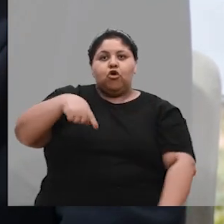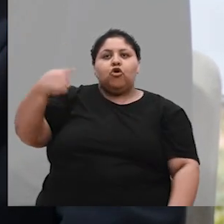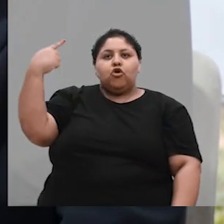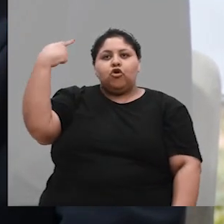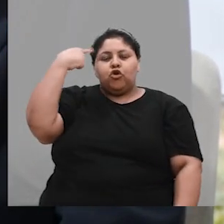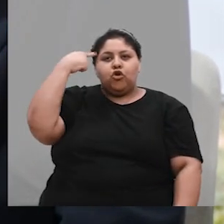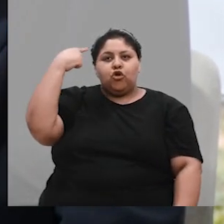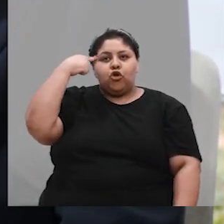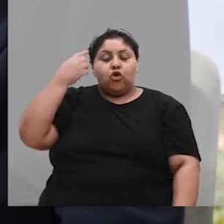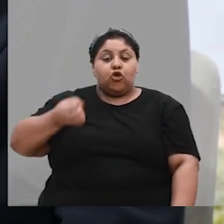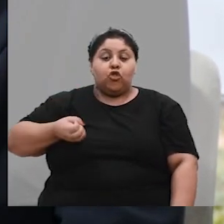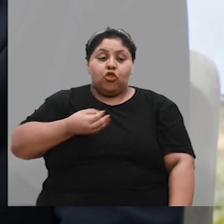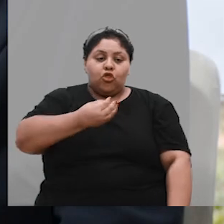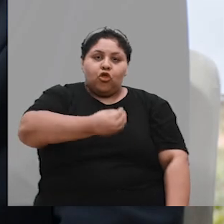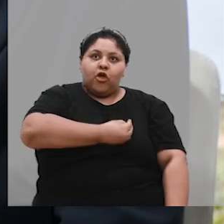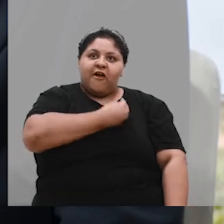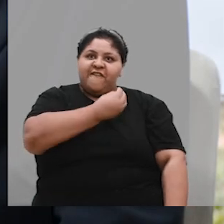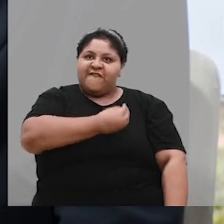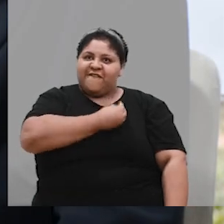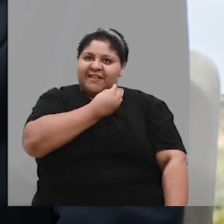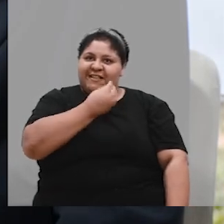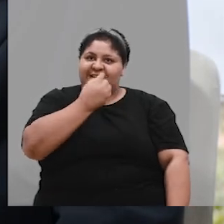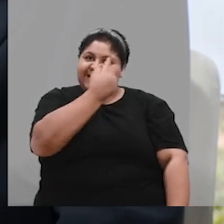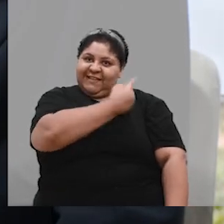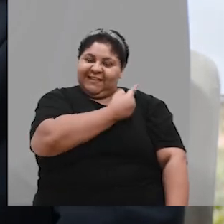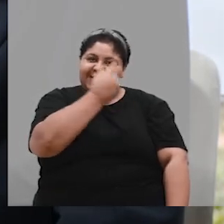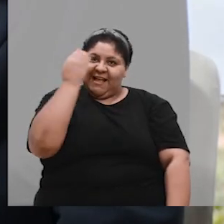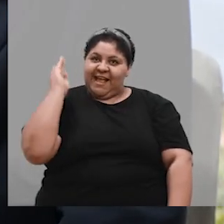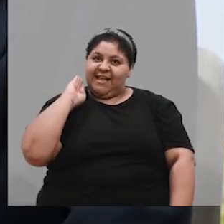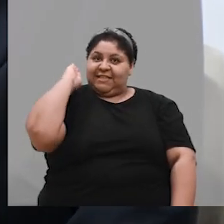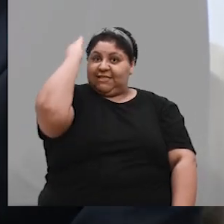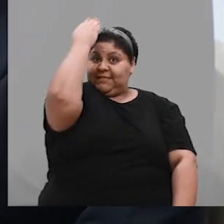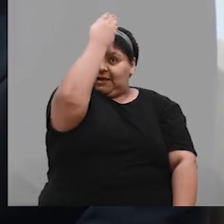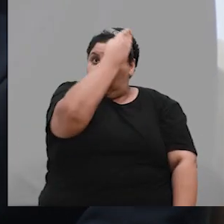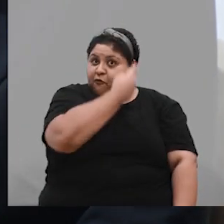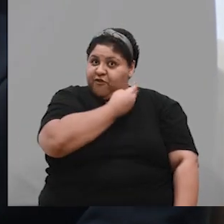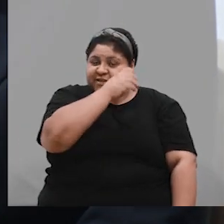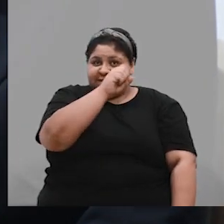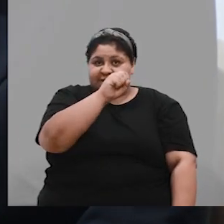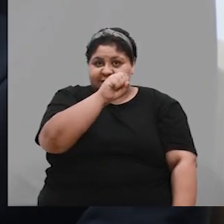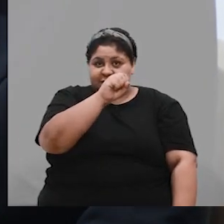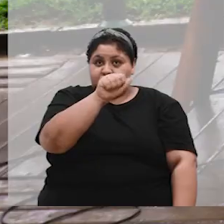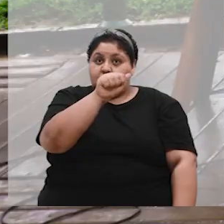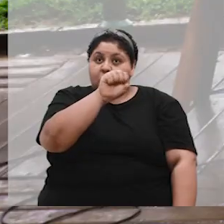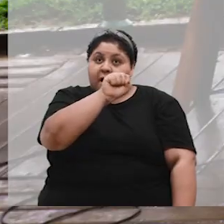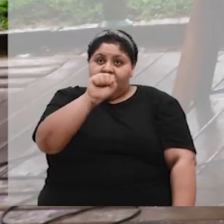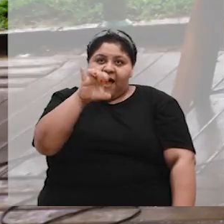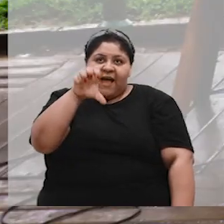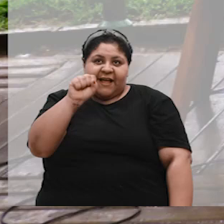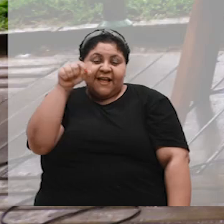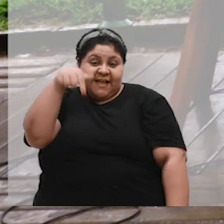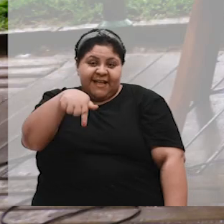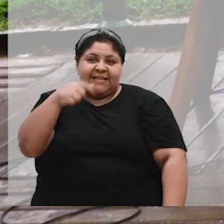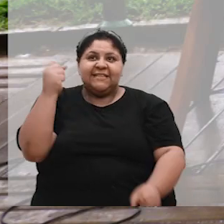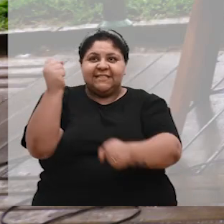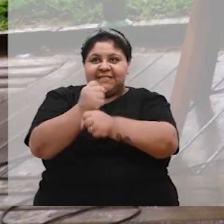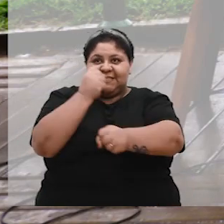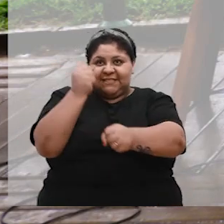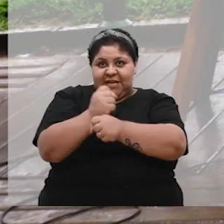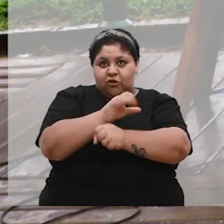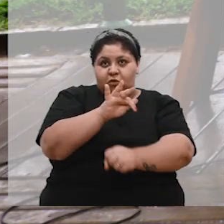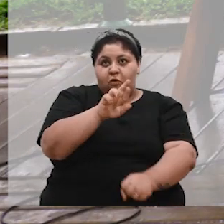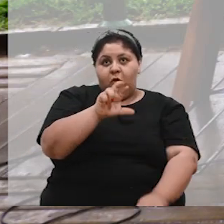atualizar a vida de São Francisco de Assis. Então, esse ano, por ser franciscano e também